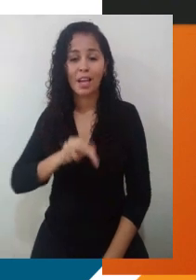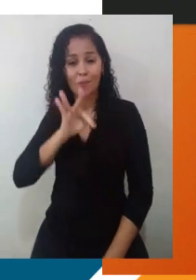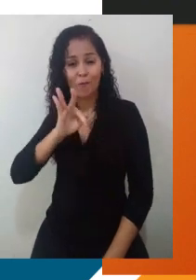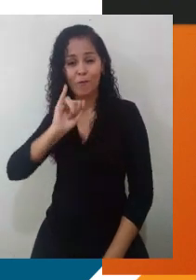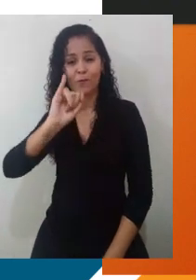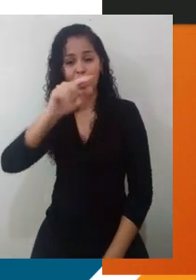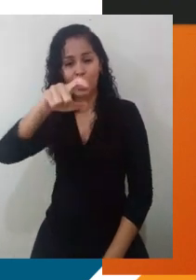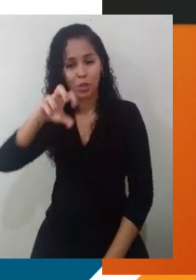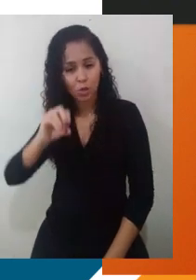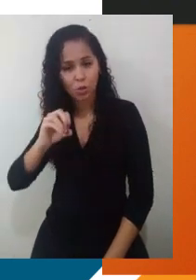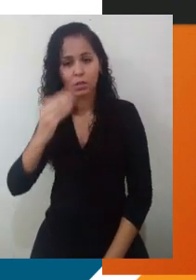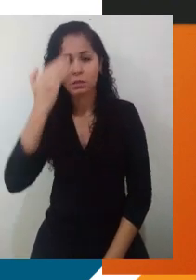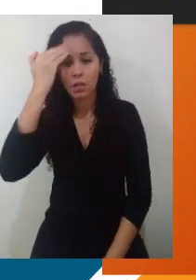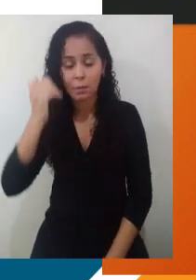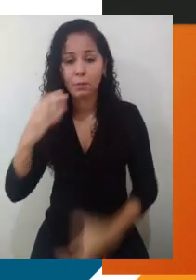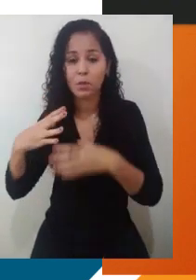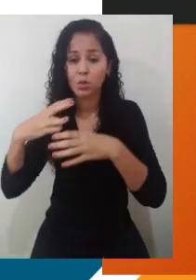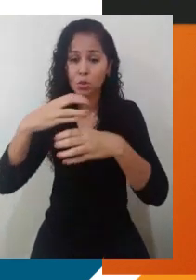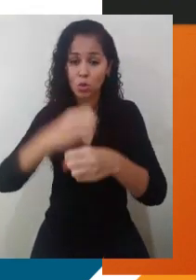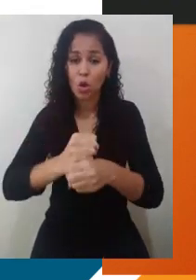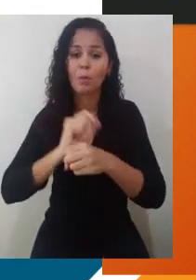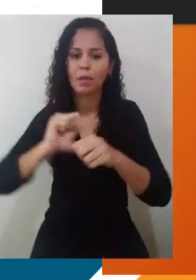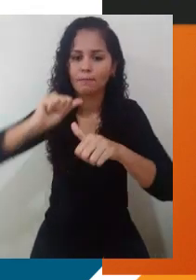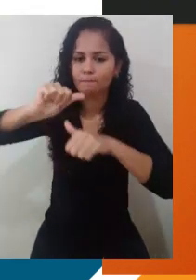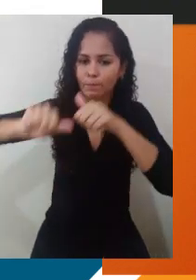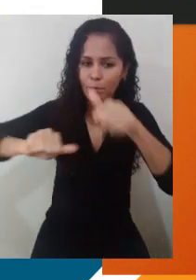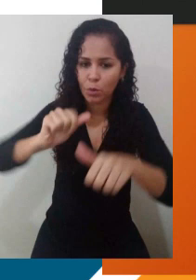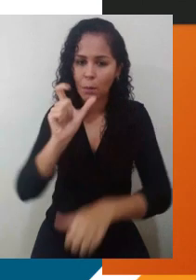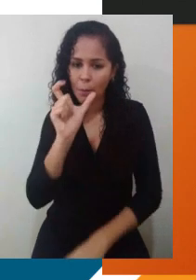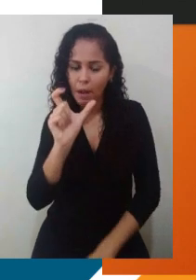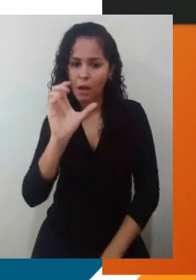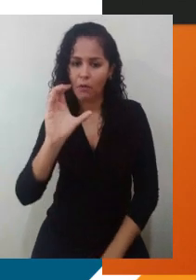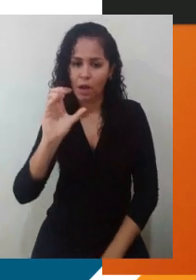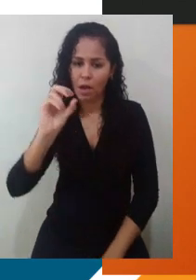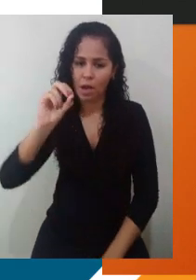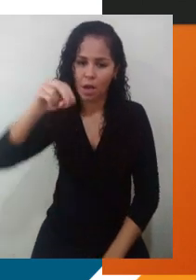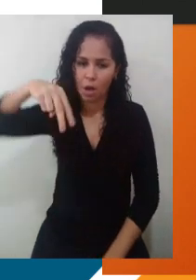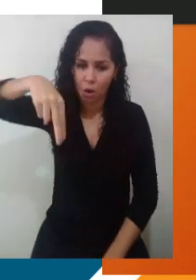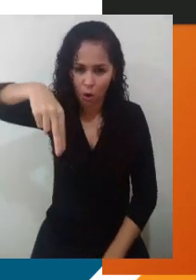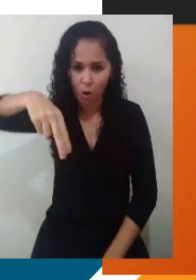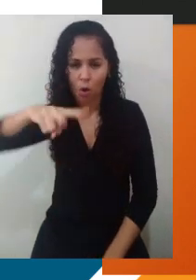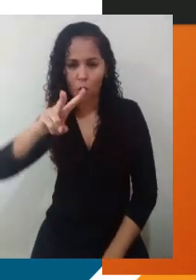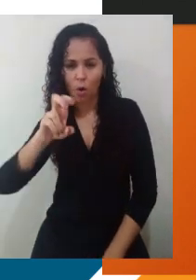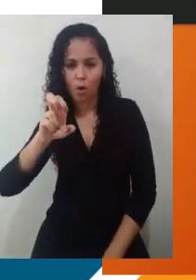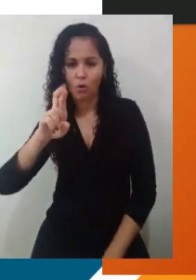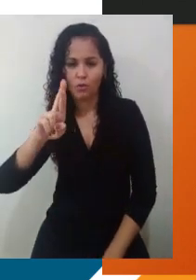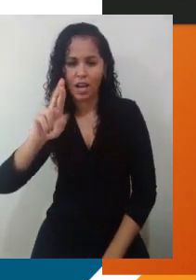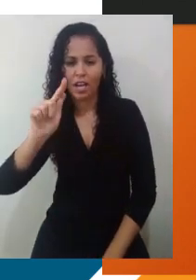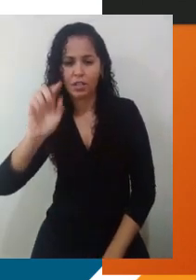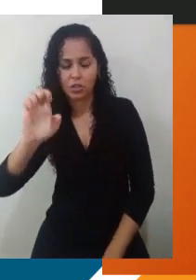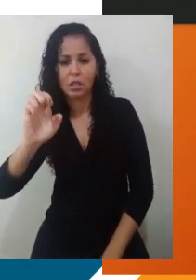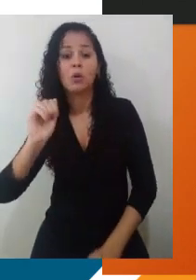que a nossa soma converge. Converge para este certo valor que a gente chama de limite da